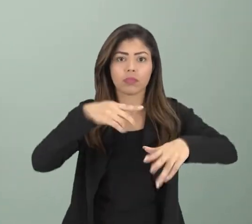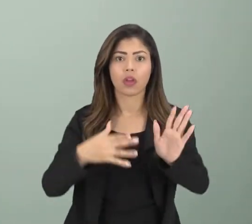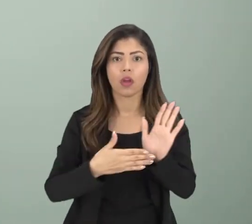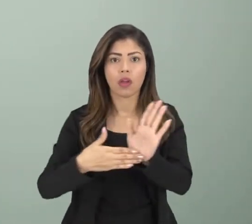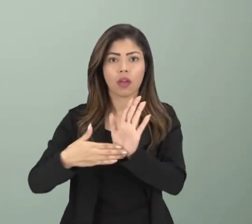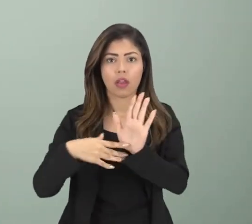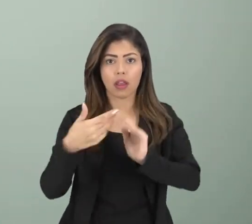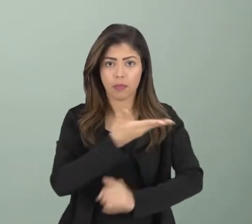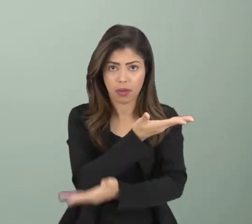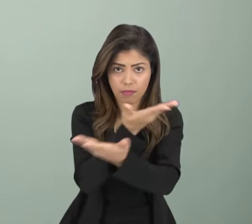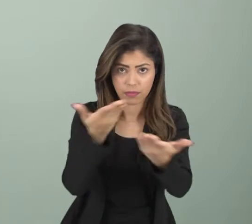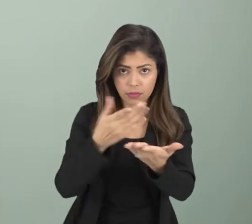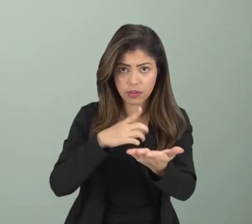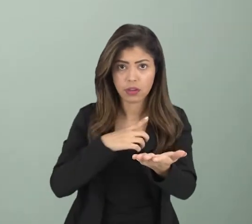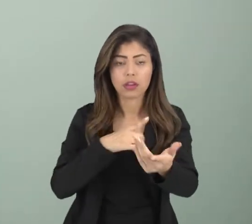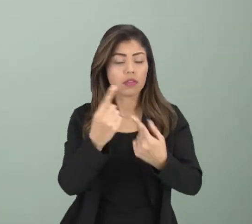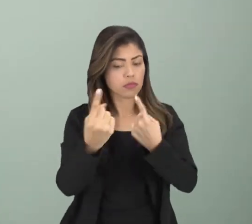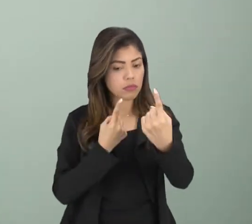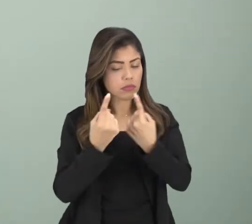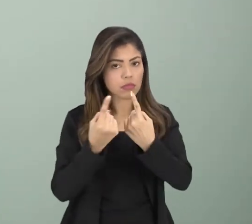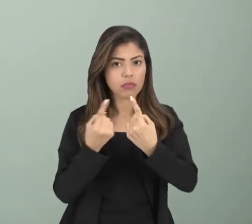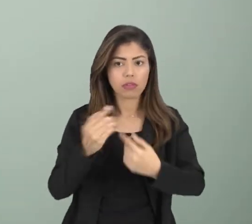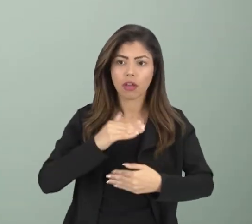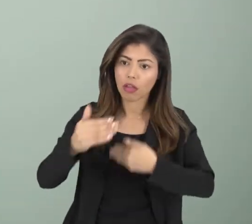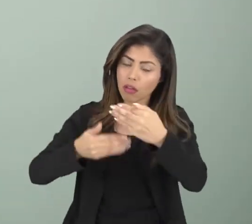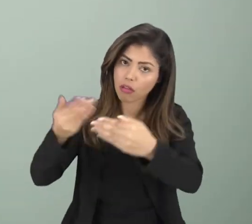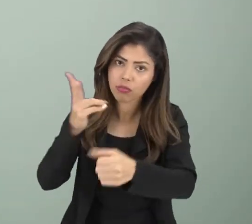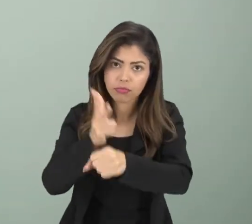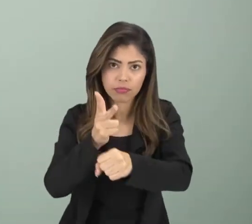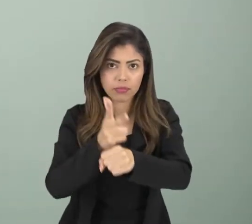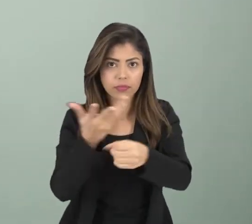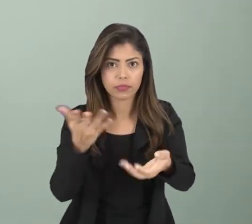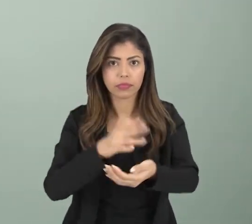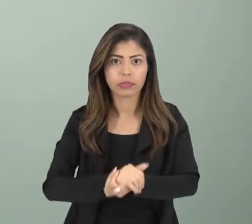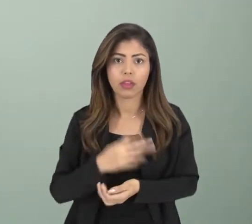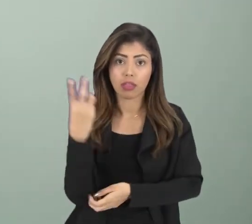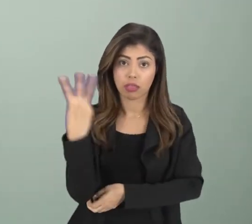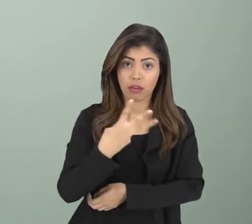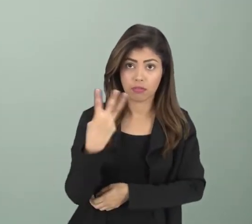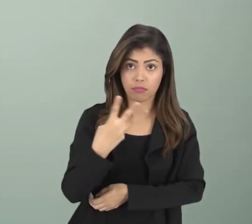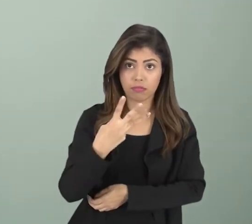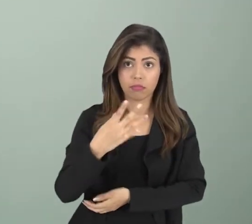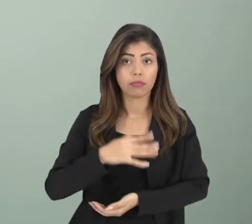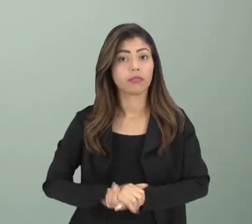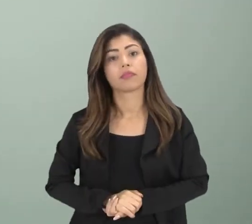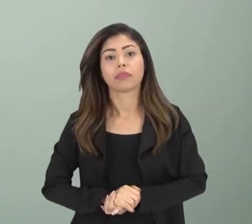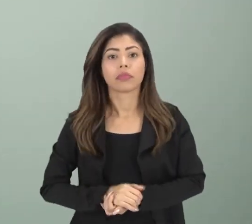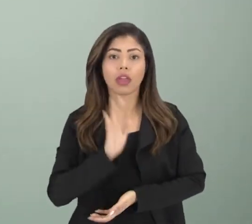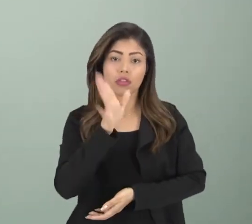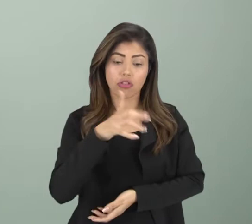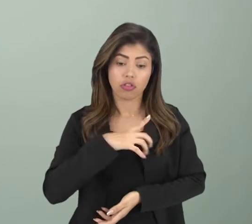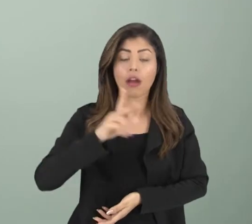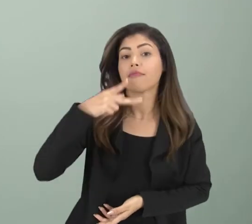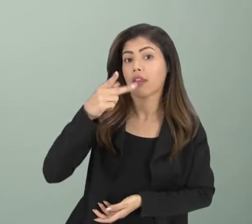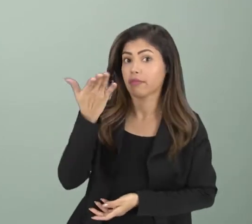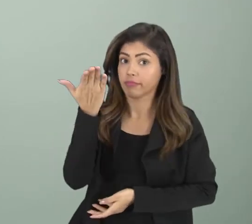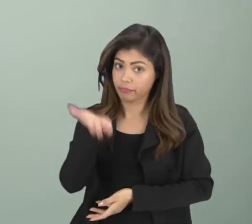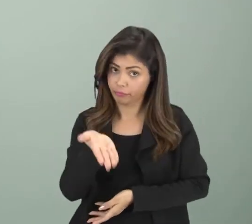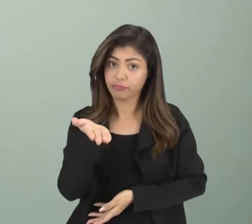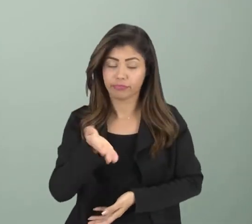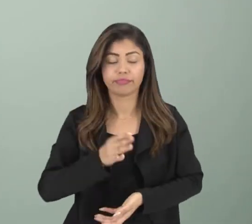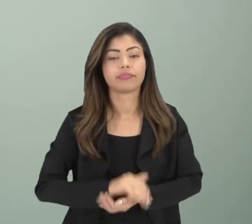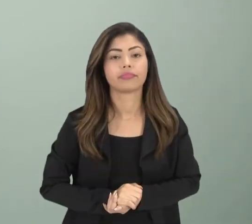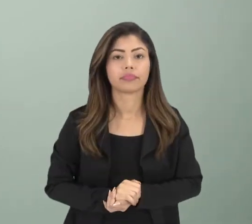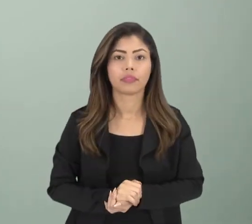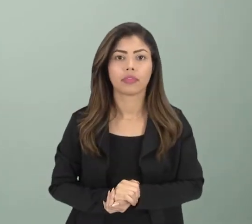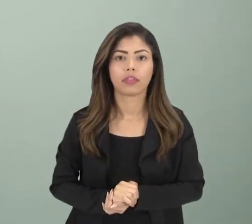apresentar e nós vamos discutir ao longo dessa videoaula 3 questões que já foram